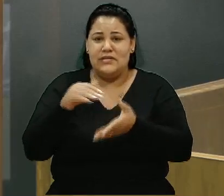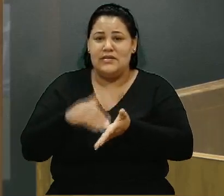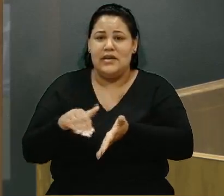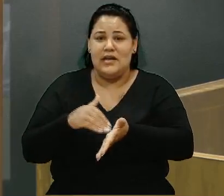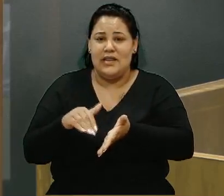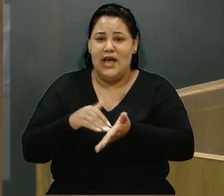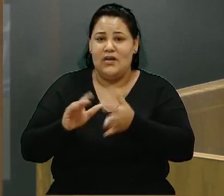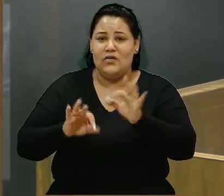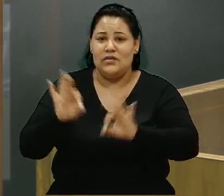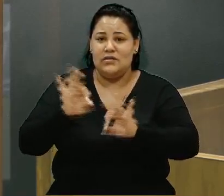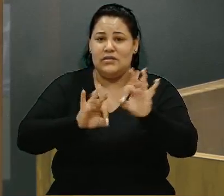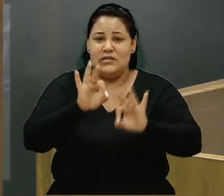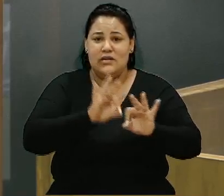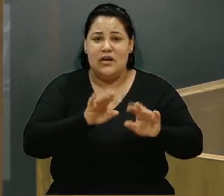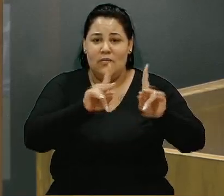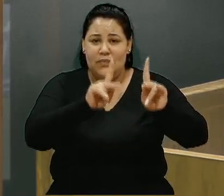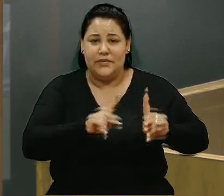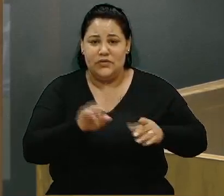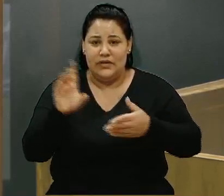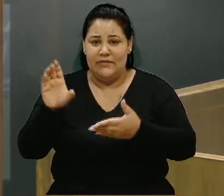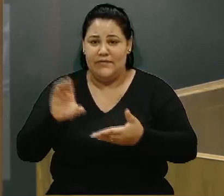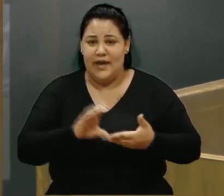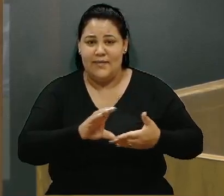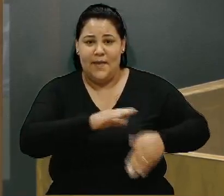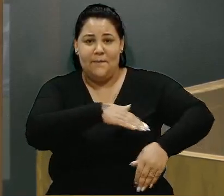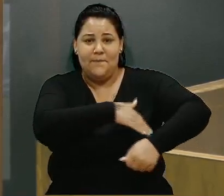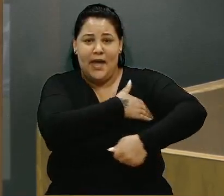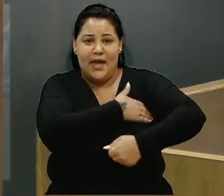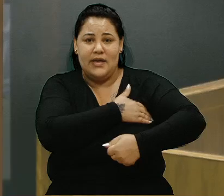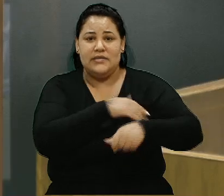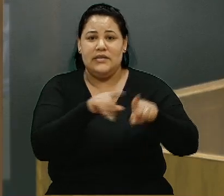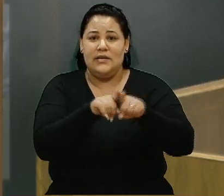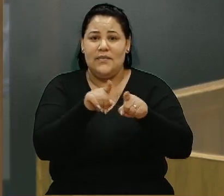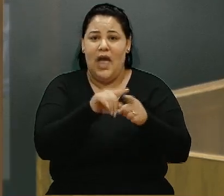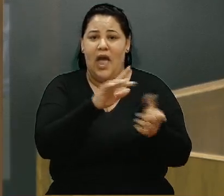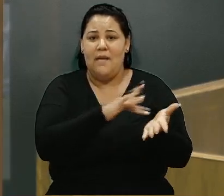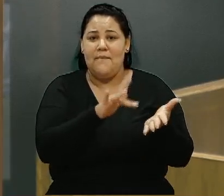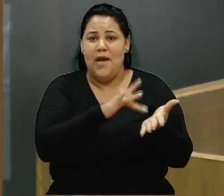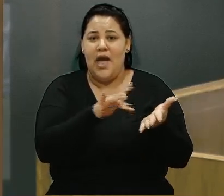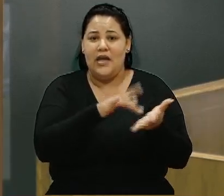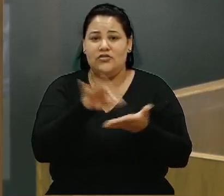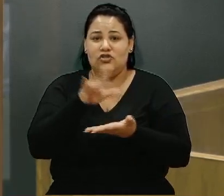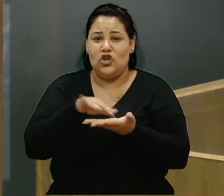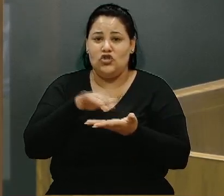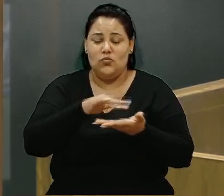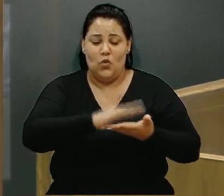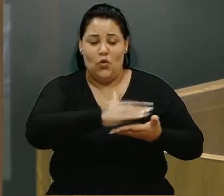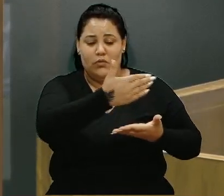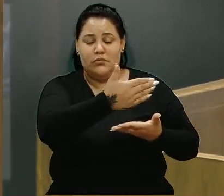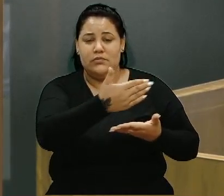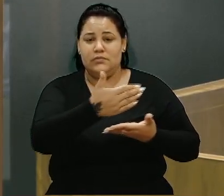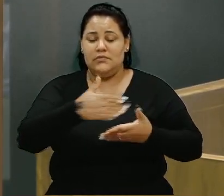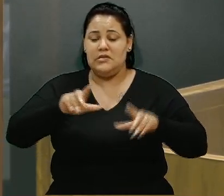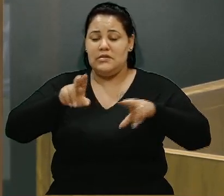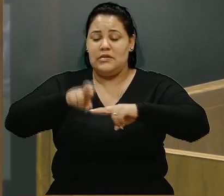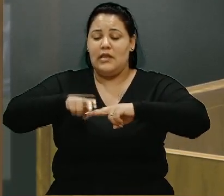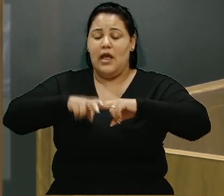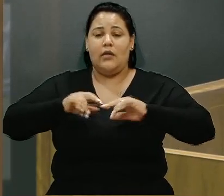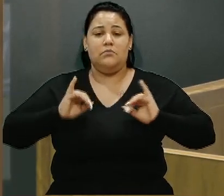Planejamento, o cara dos recursos, pastinha, iPad, notebook, papelzinho, estavam lá. E nós